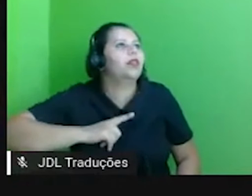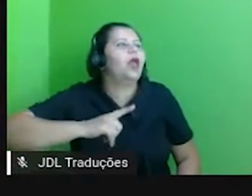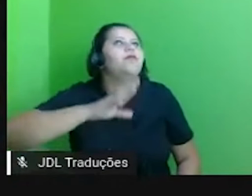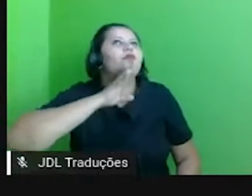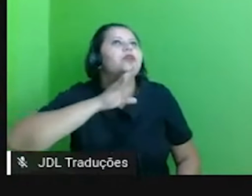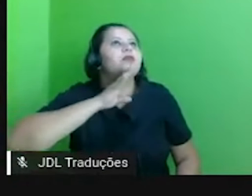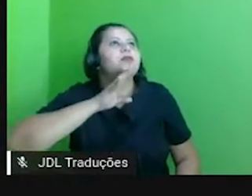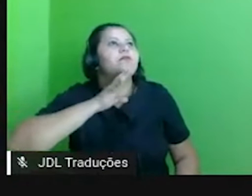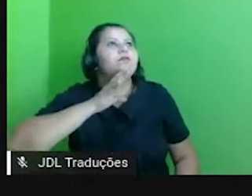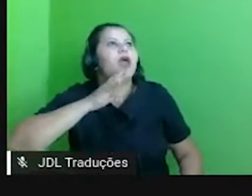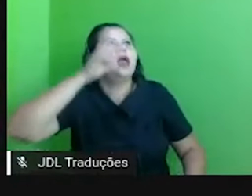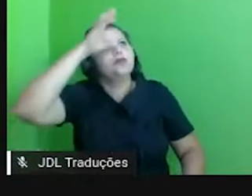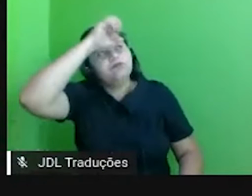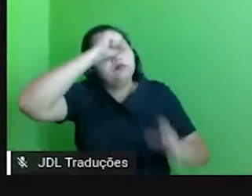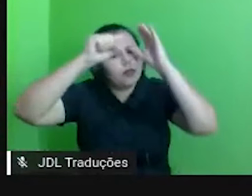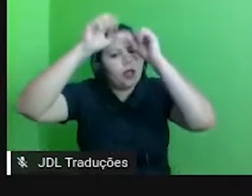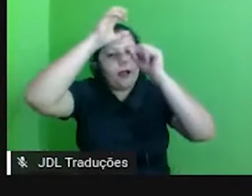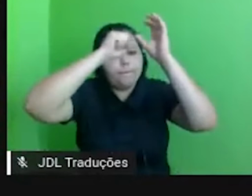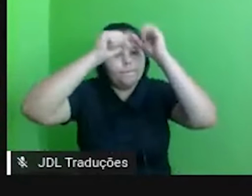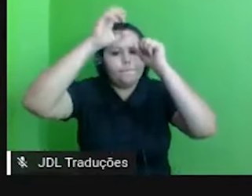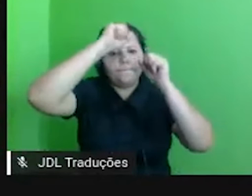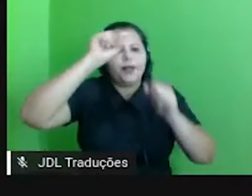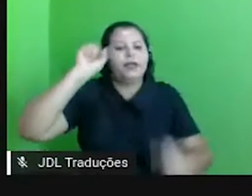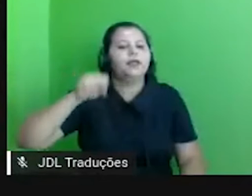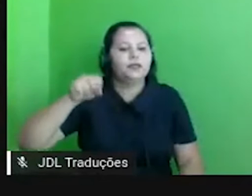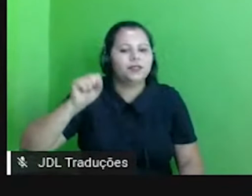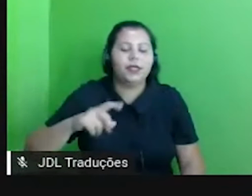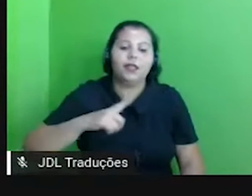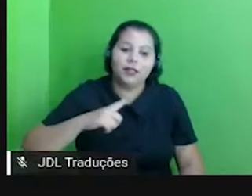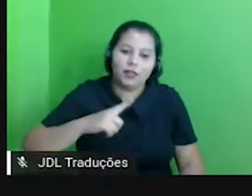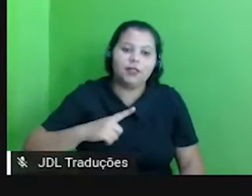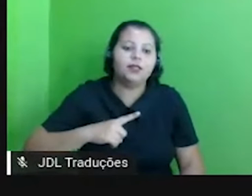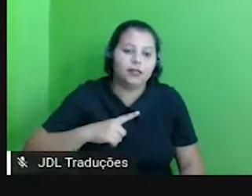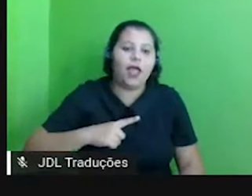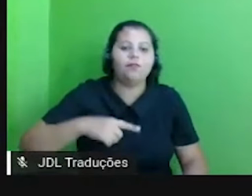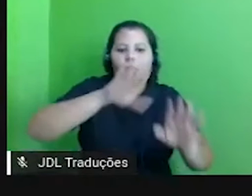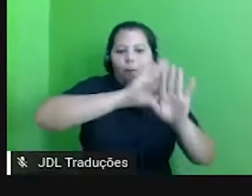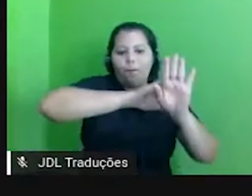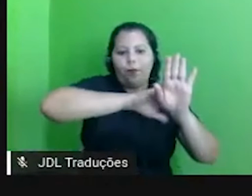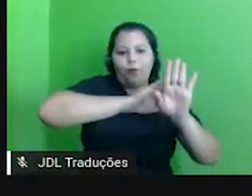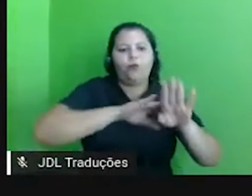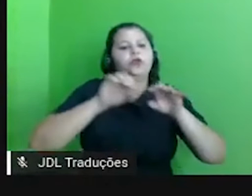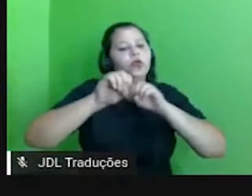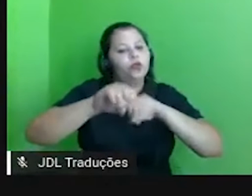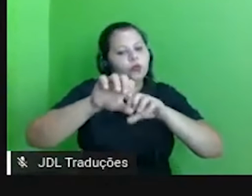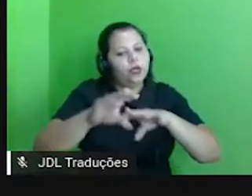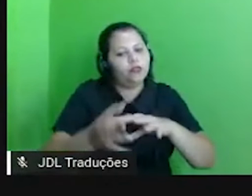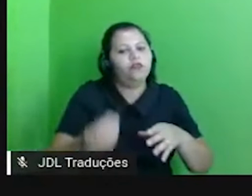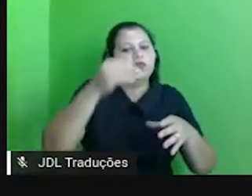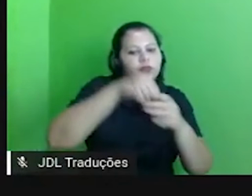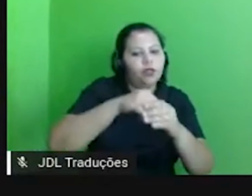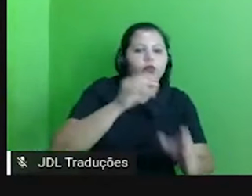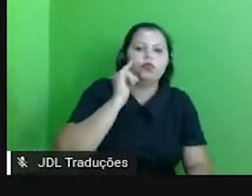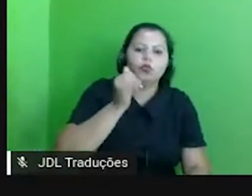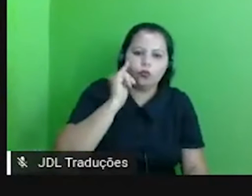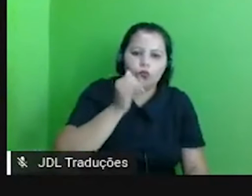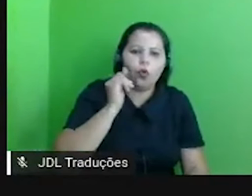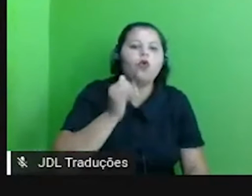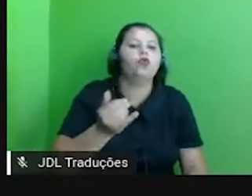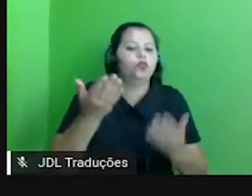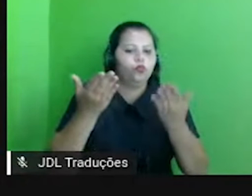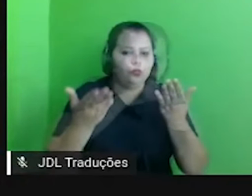então esse caráter educativo tá tanto no fundamentos desse ponto quanto quando aqui são re conta